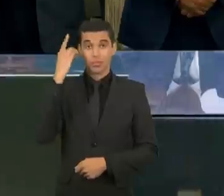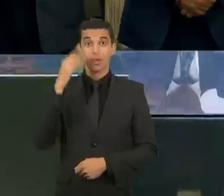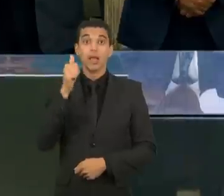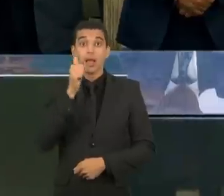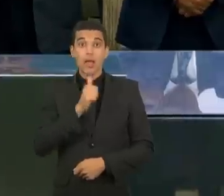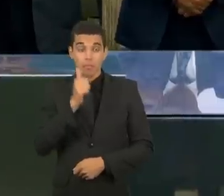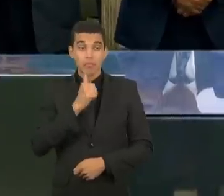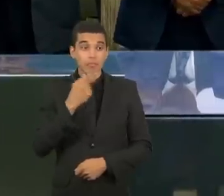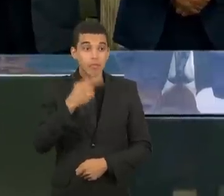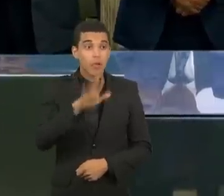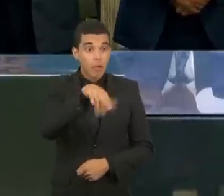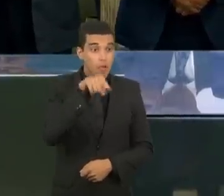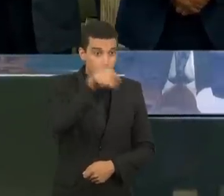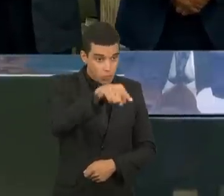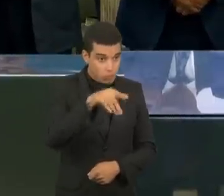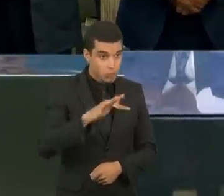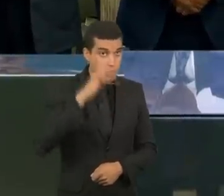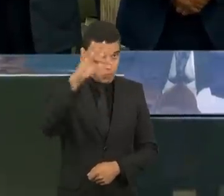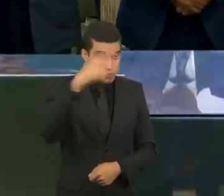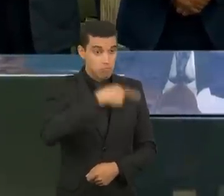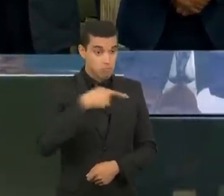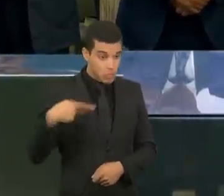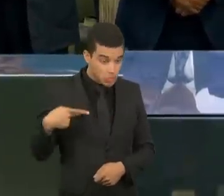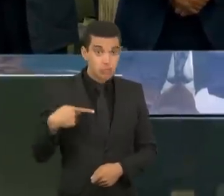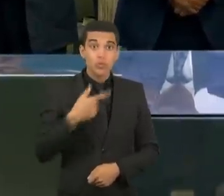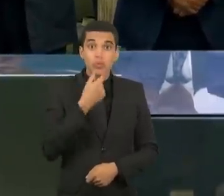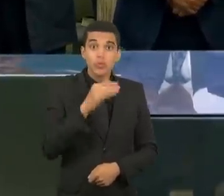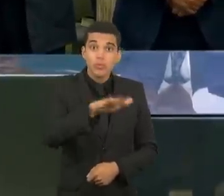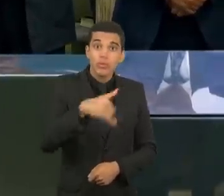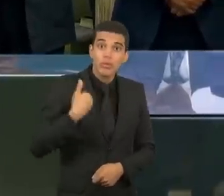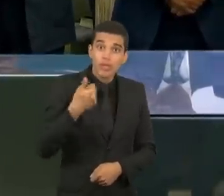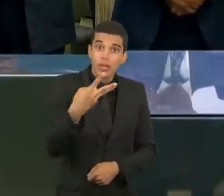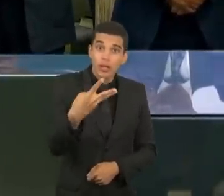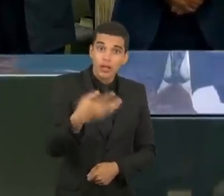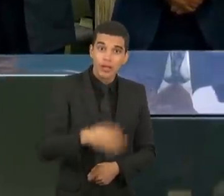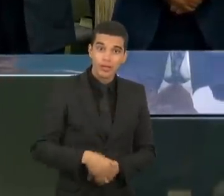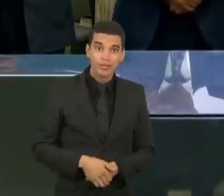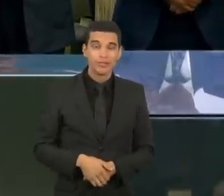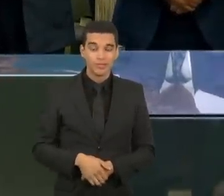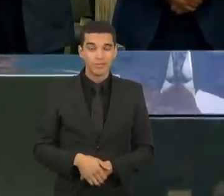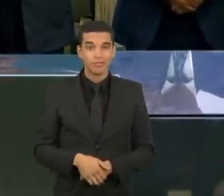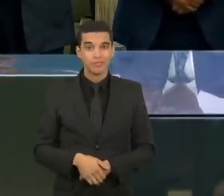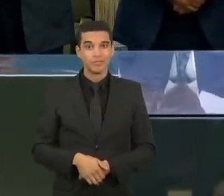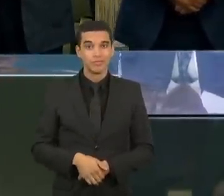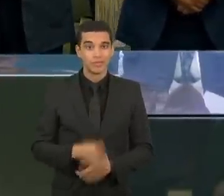Esta noite, você está saindo deste congresso aqui,